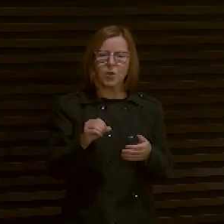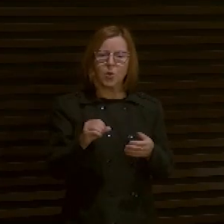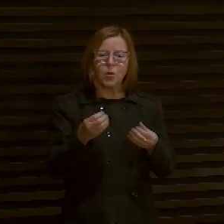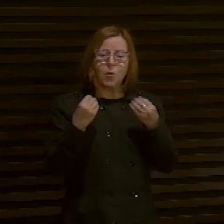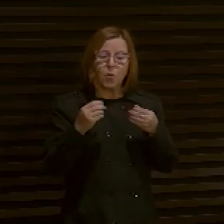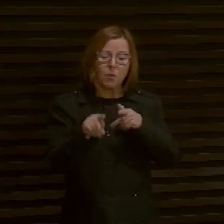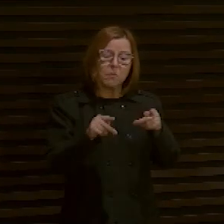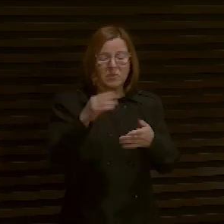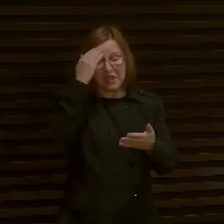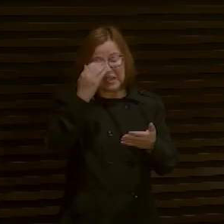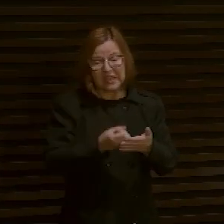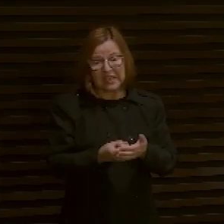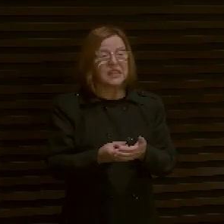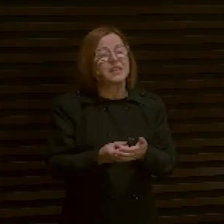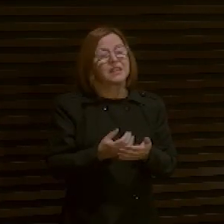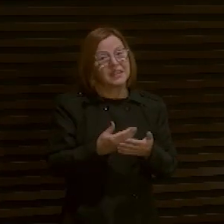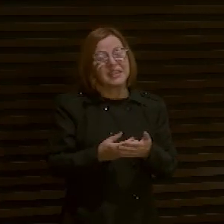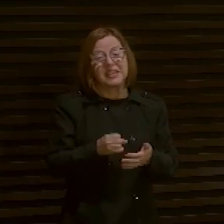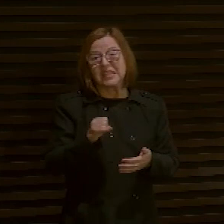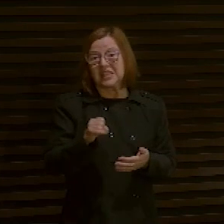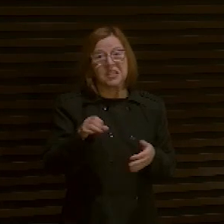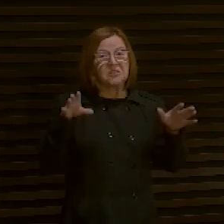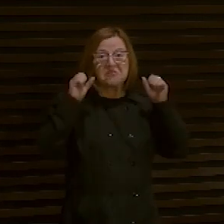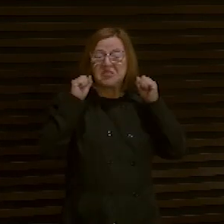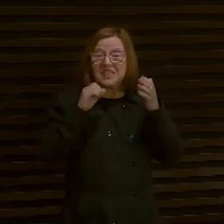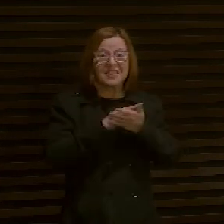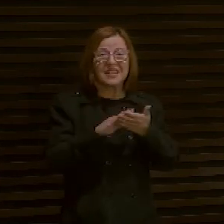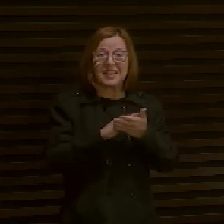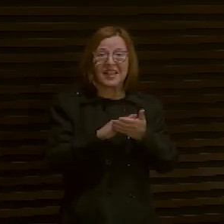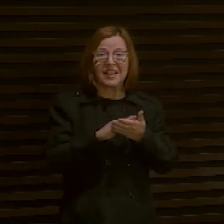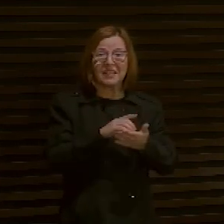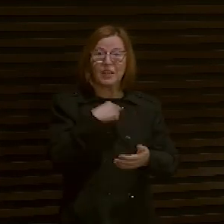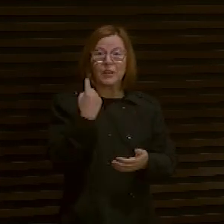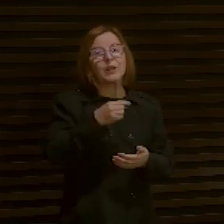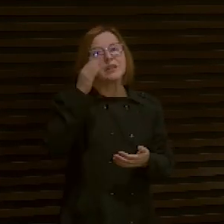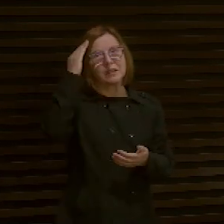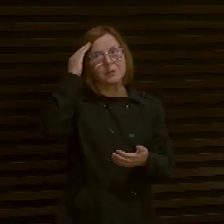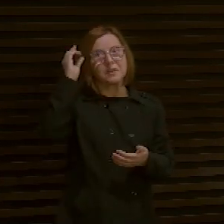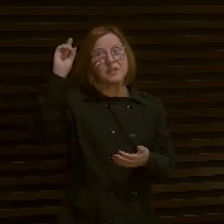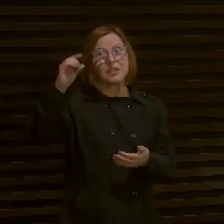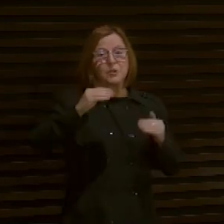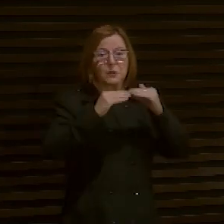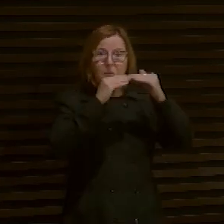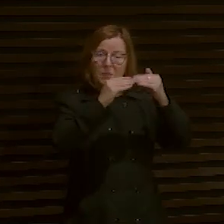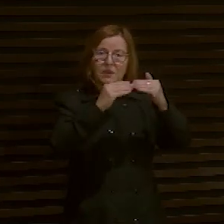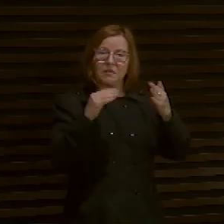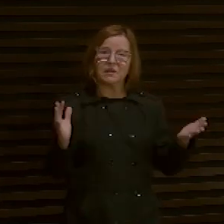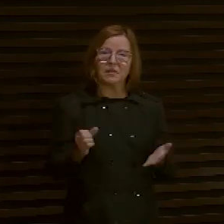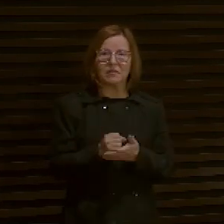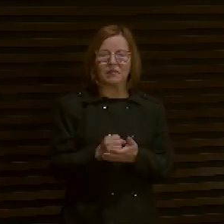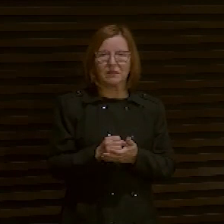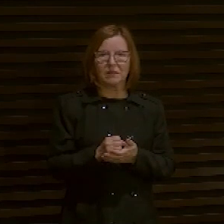ouvirão se não há quem pregue? Então nós sabemos que Deus é soberano na salvação, mas Ele usa os meios. Ele nos usa para a sua